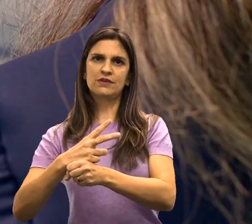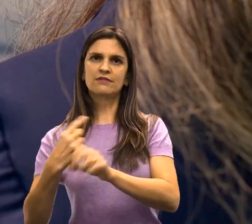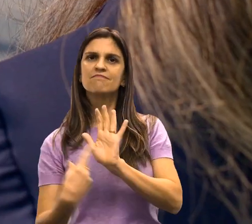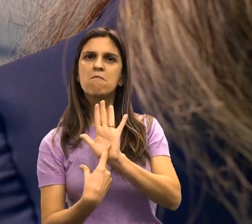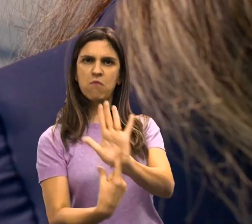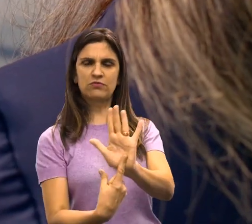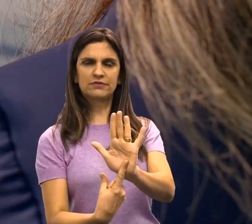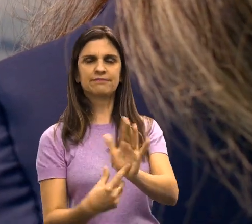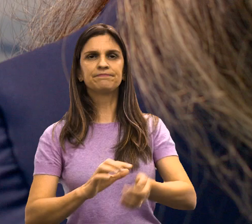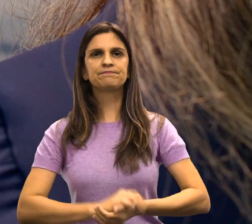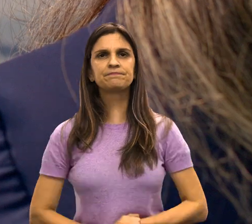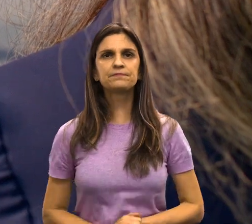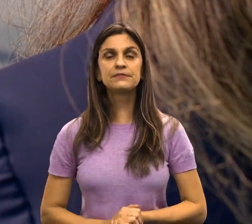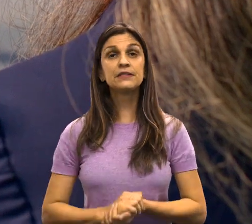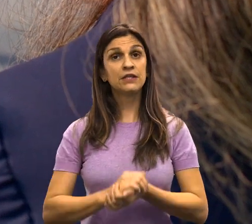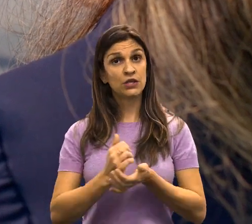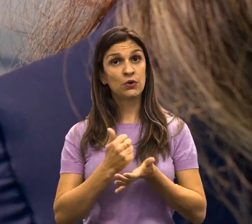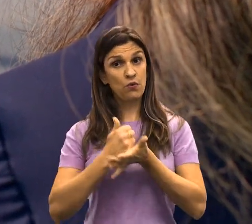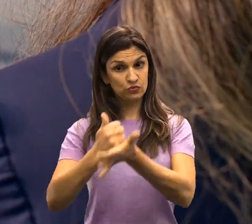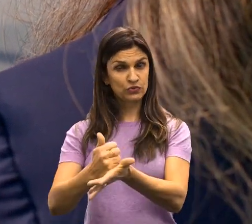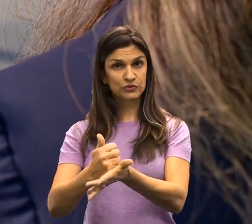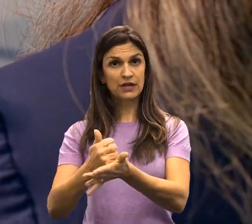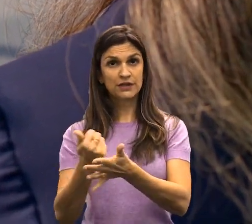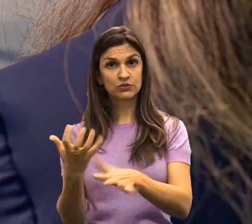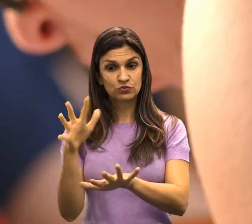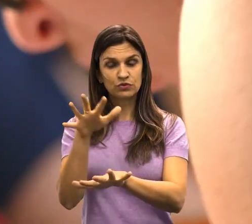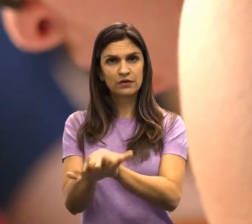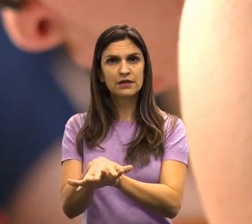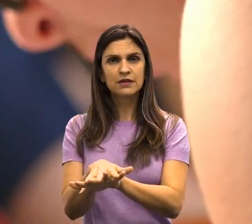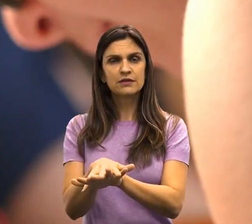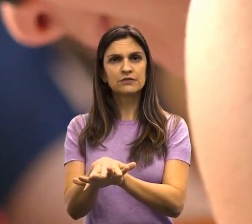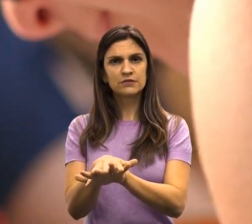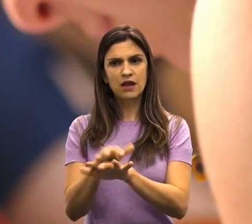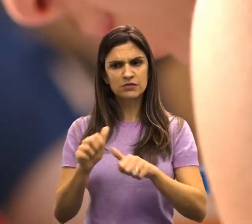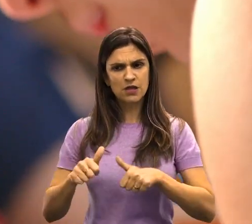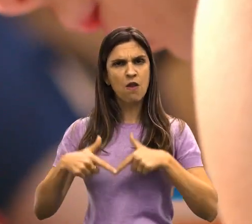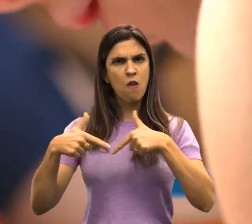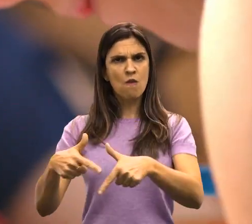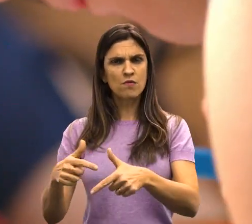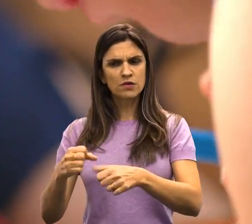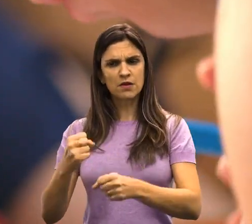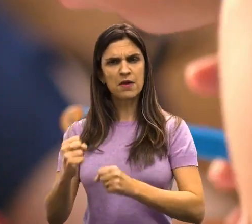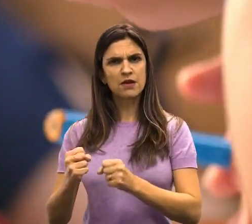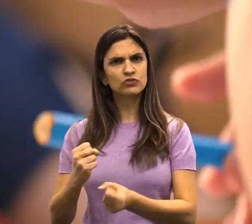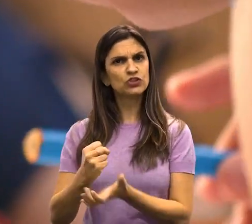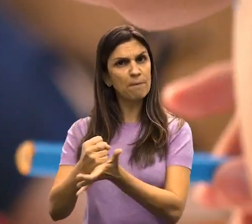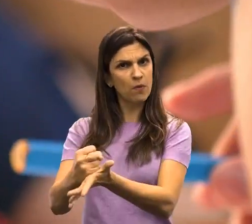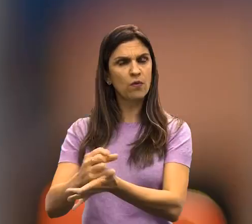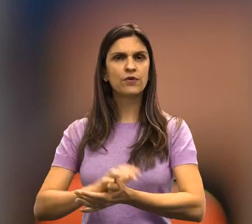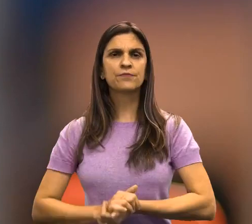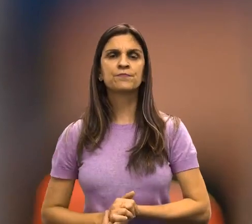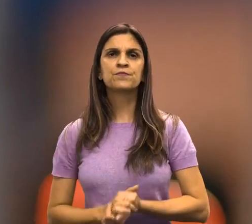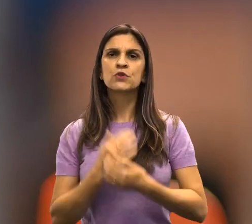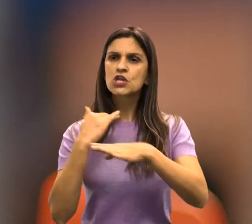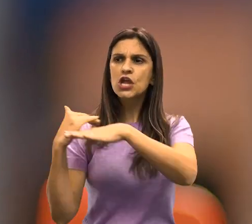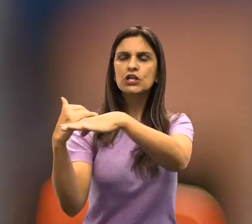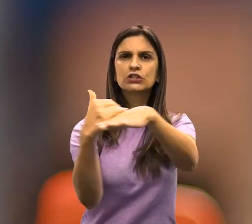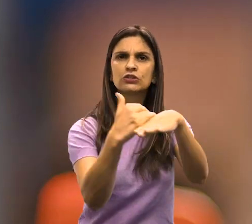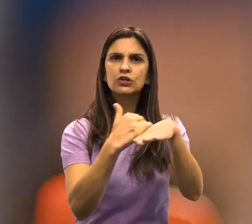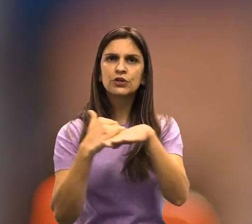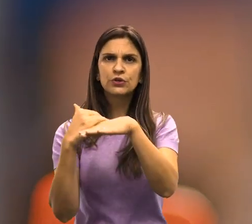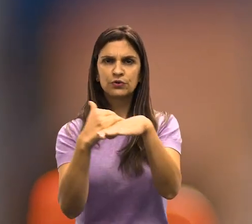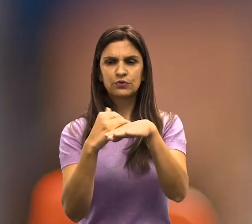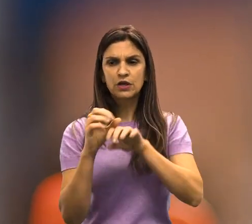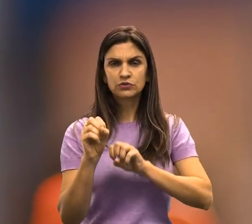aula do assistente educacional inclusivo. O objetivo é facilitar o acesso igualitário